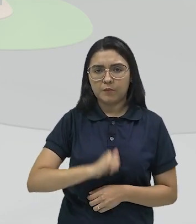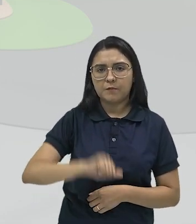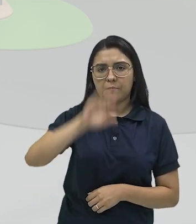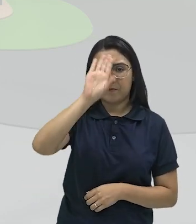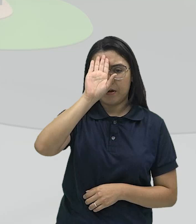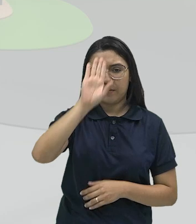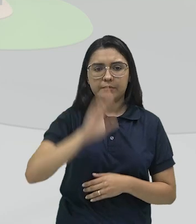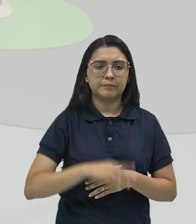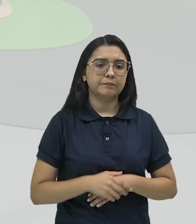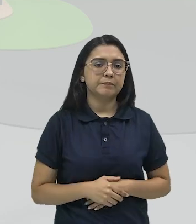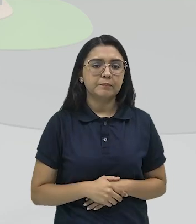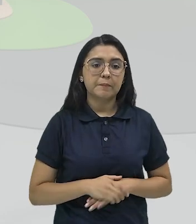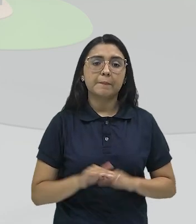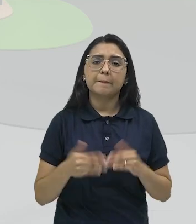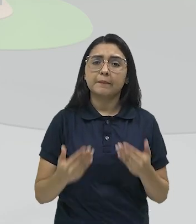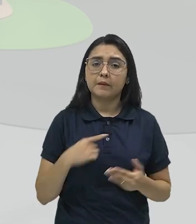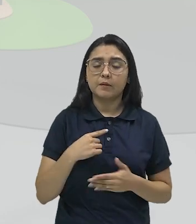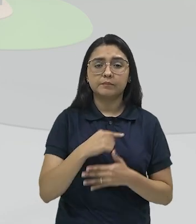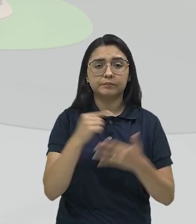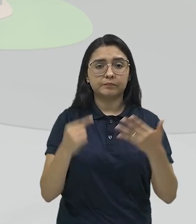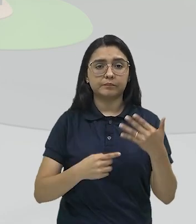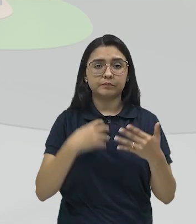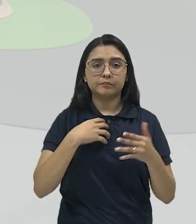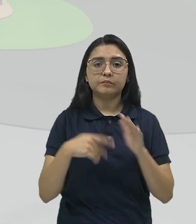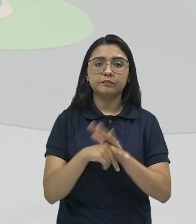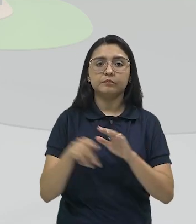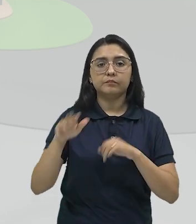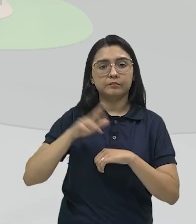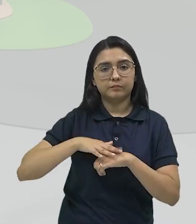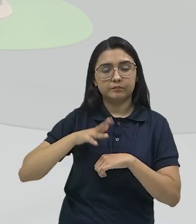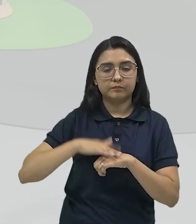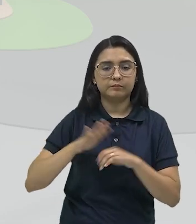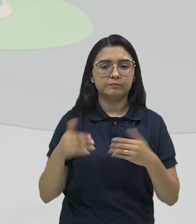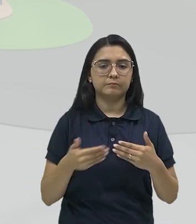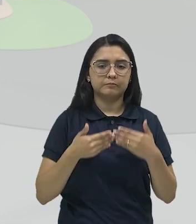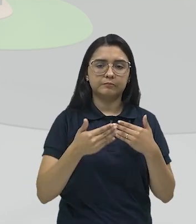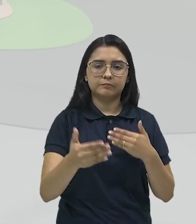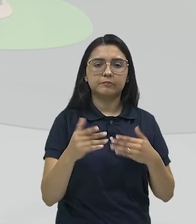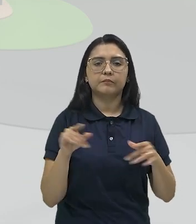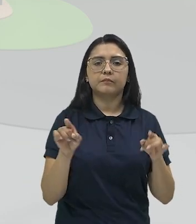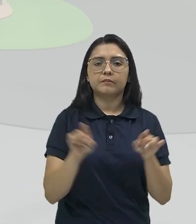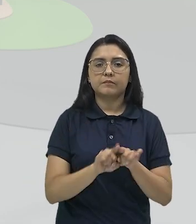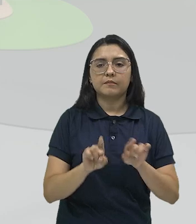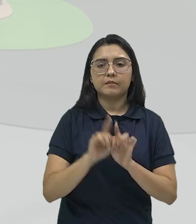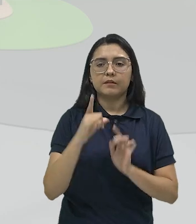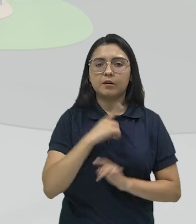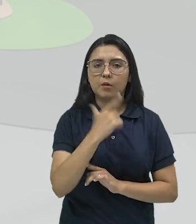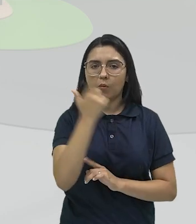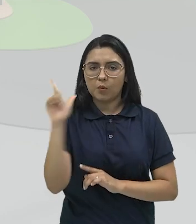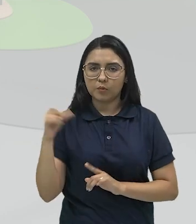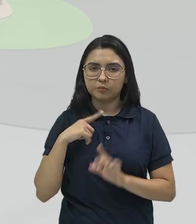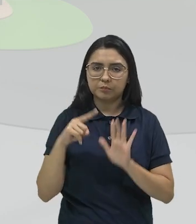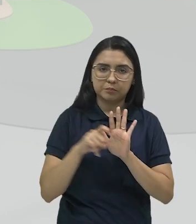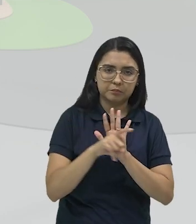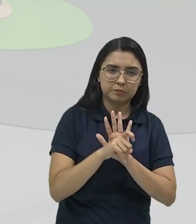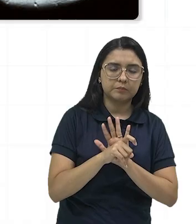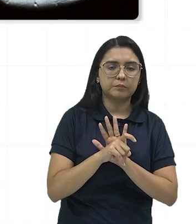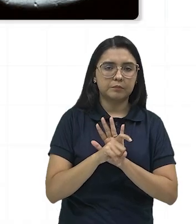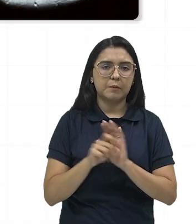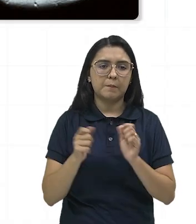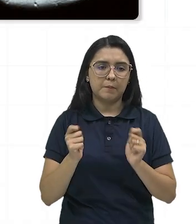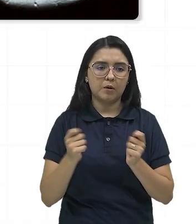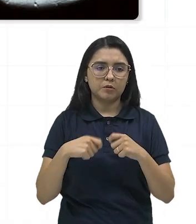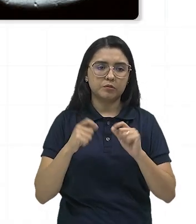são sintomas dessa doença, tá bom? E para a gente avançar, temos ainda outros parasitas que causam outros tipos